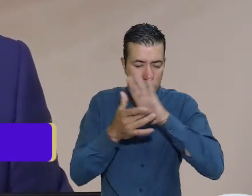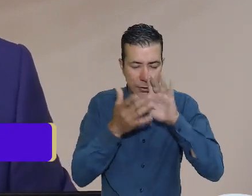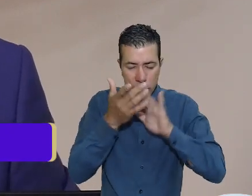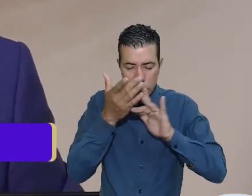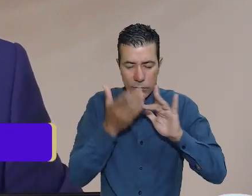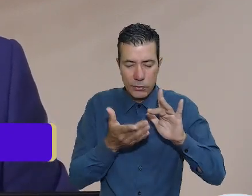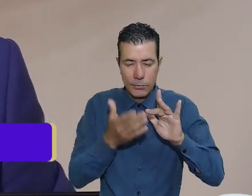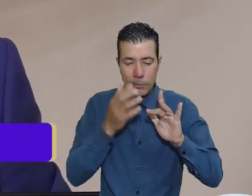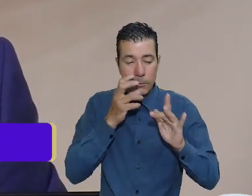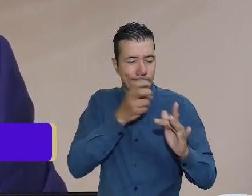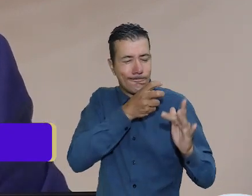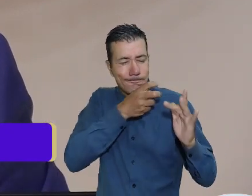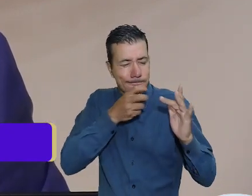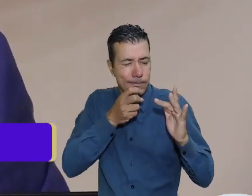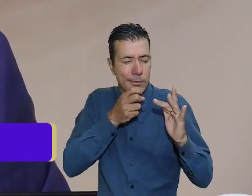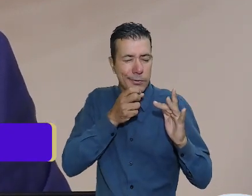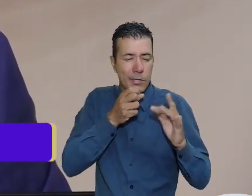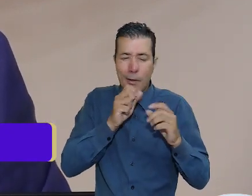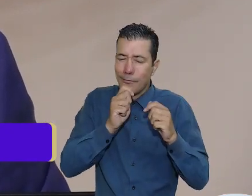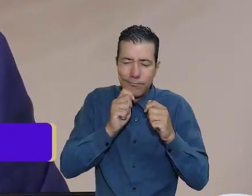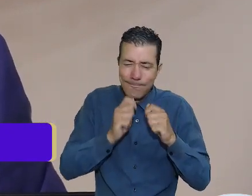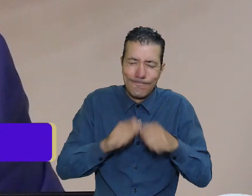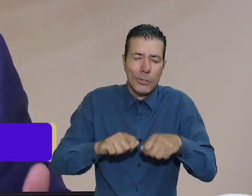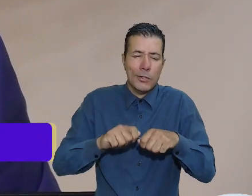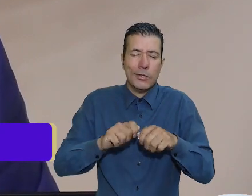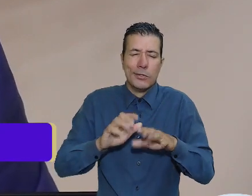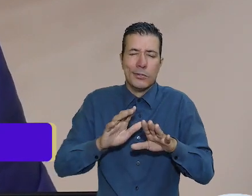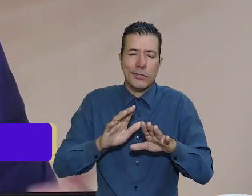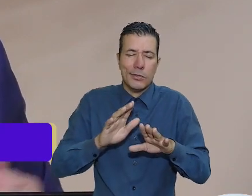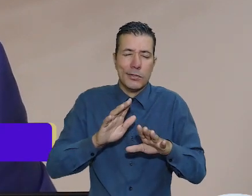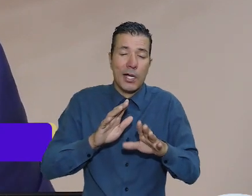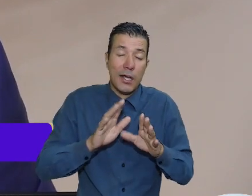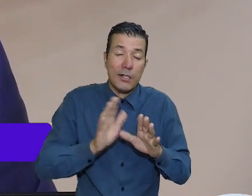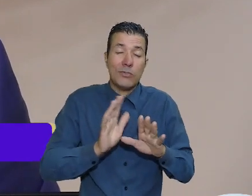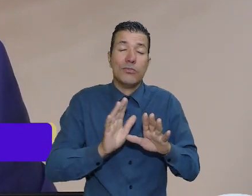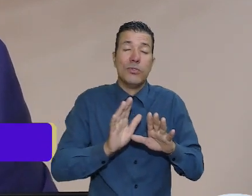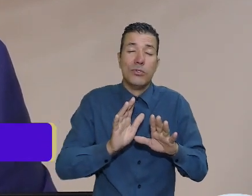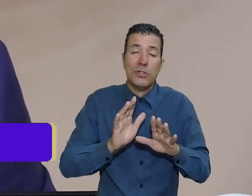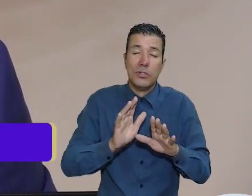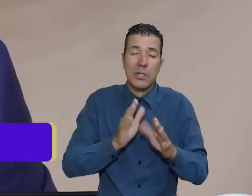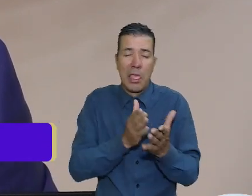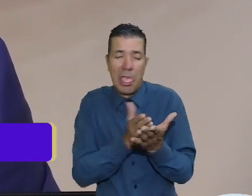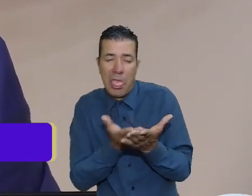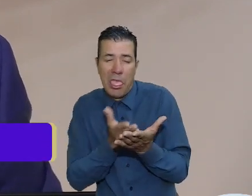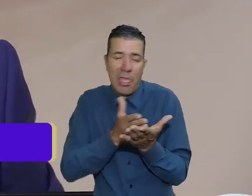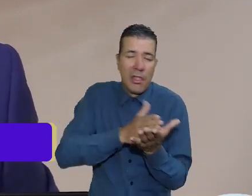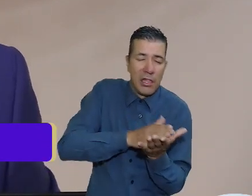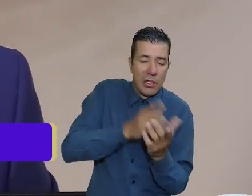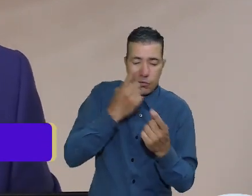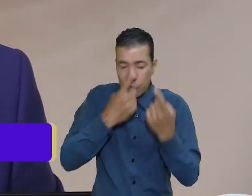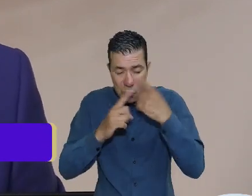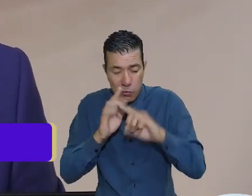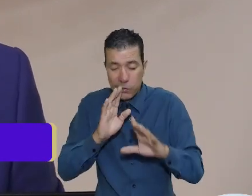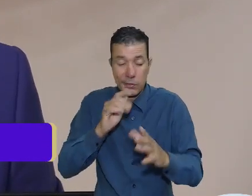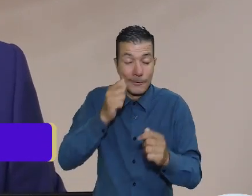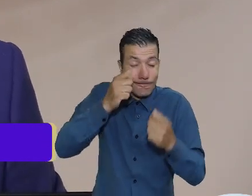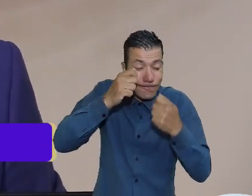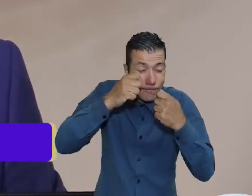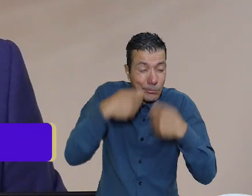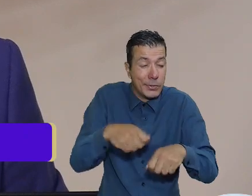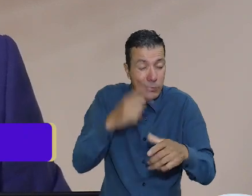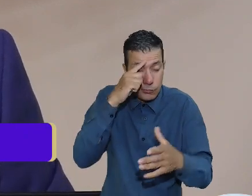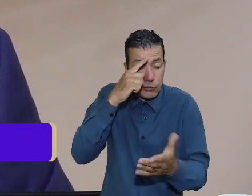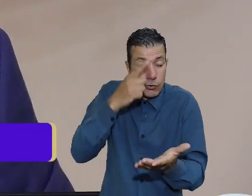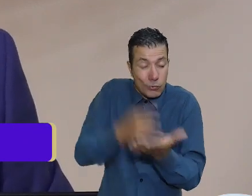Nós percebemos que não deve, não pode, é imperativo que não haja neutralidade. Todos nós precisamos tomar